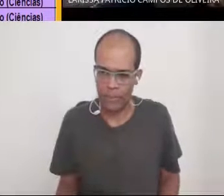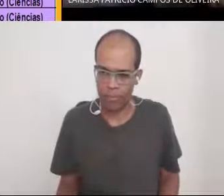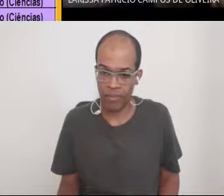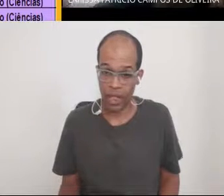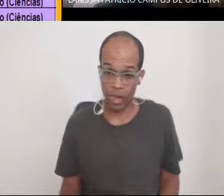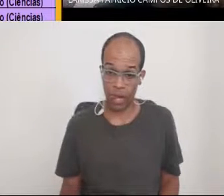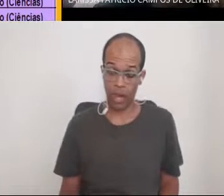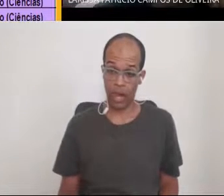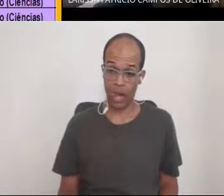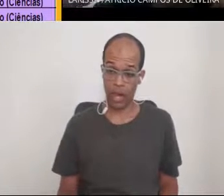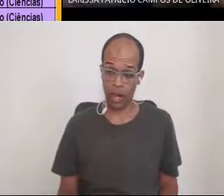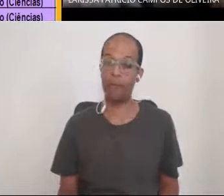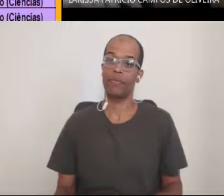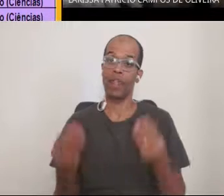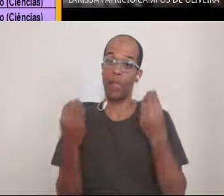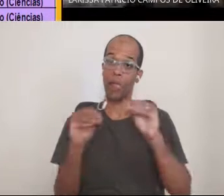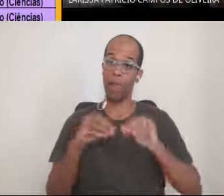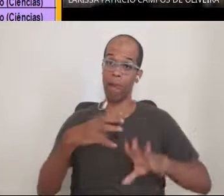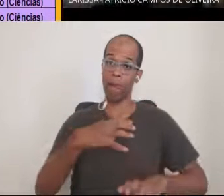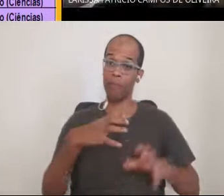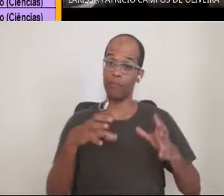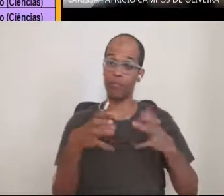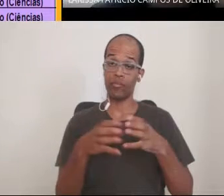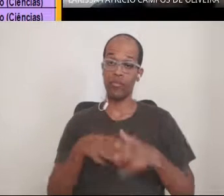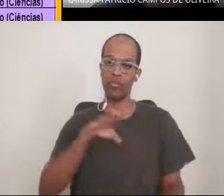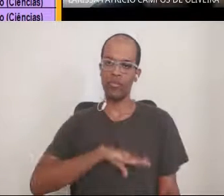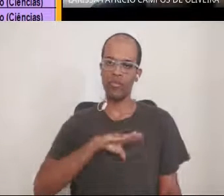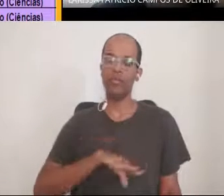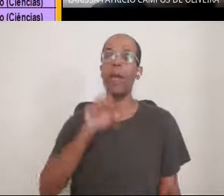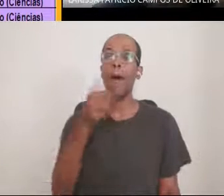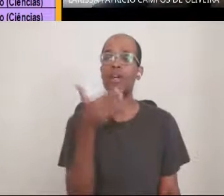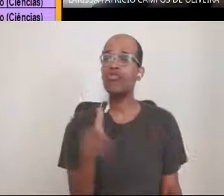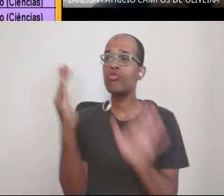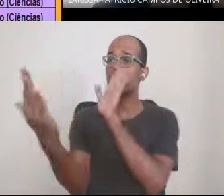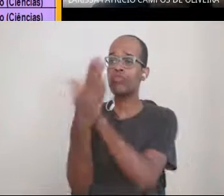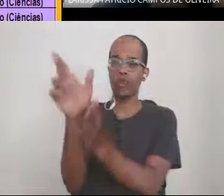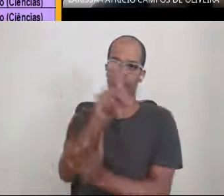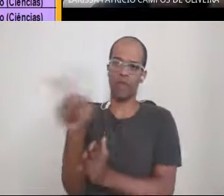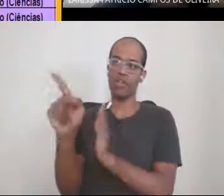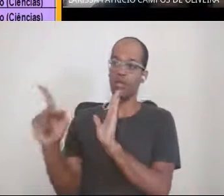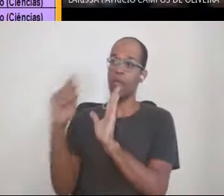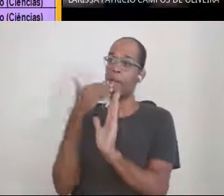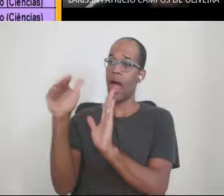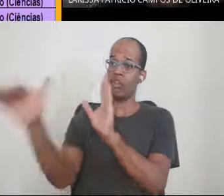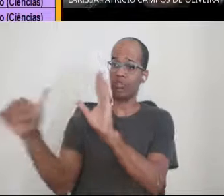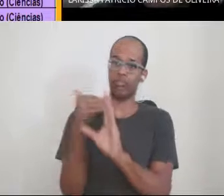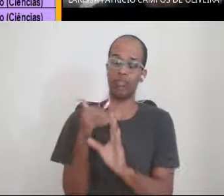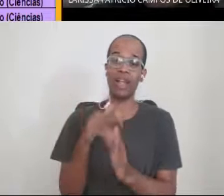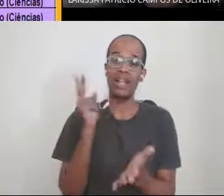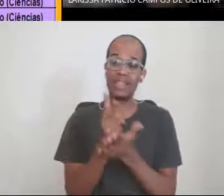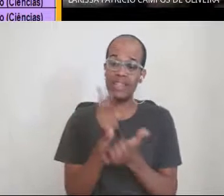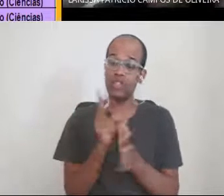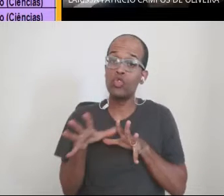coordenação postamos nas turmas de português, tá? E vocês também podem pedir para os professores, eles vão enviar para vocês, tá? Então, todas